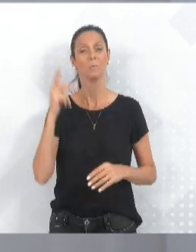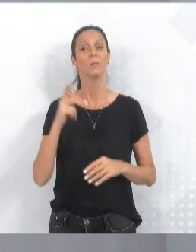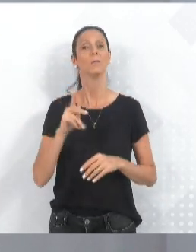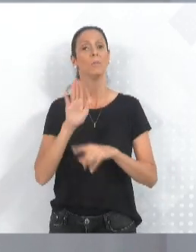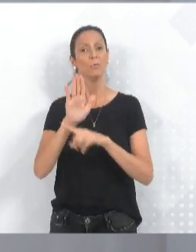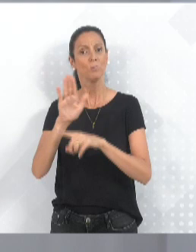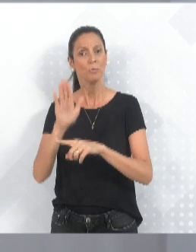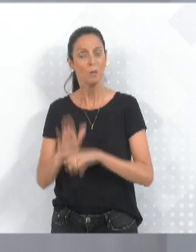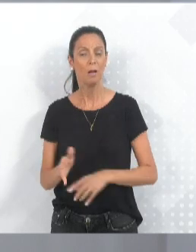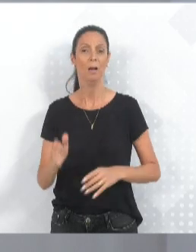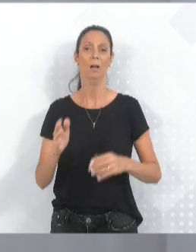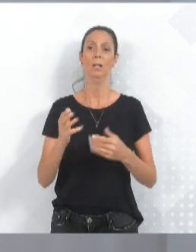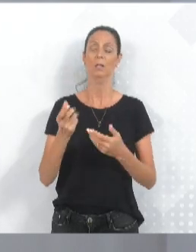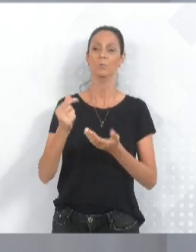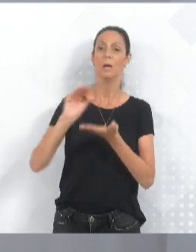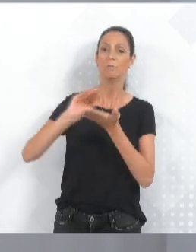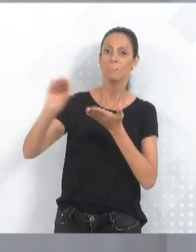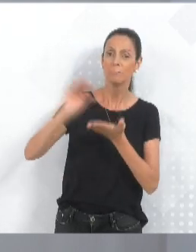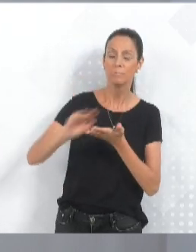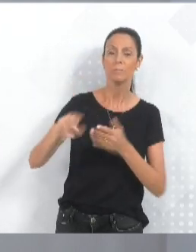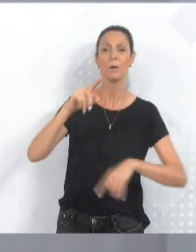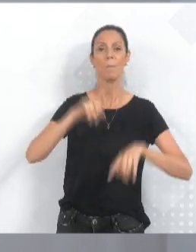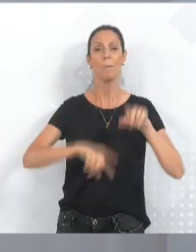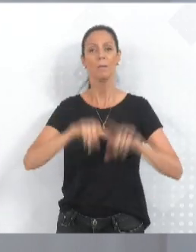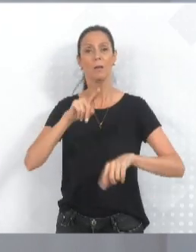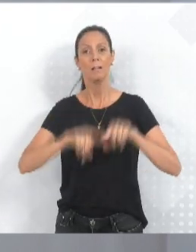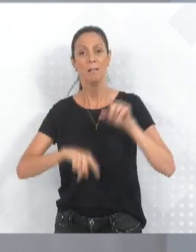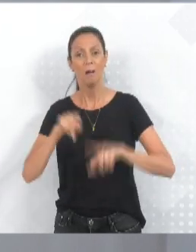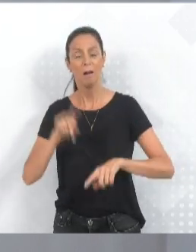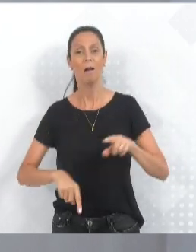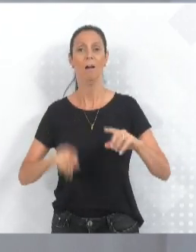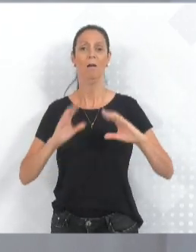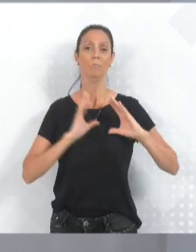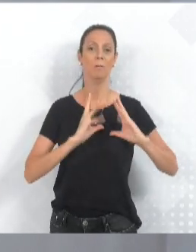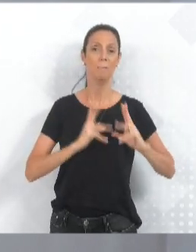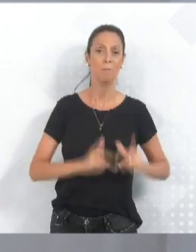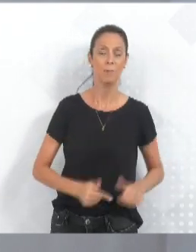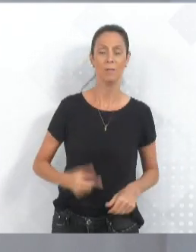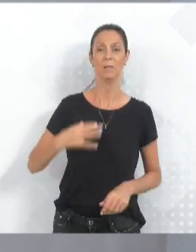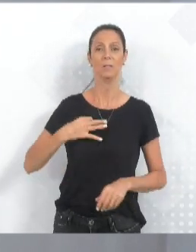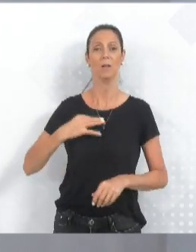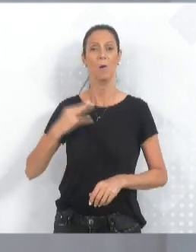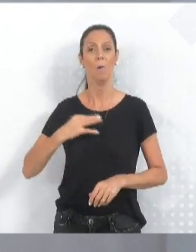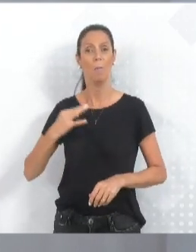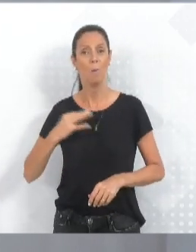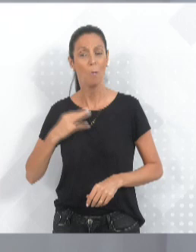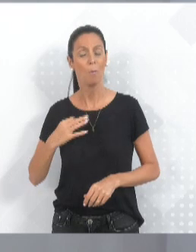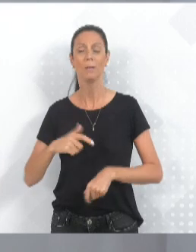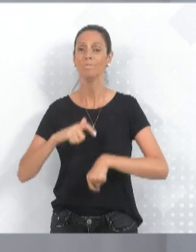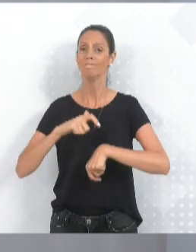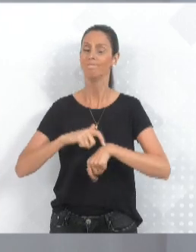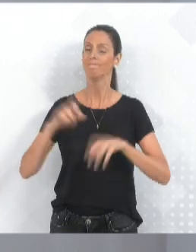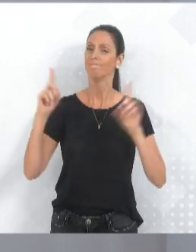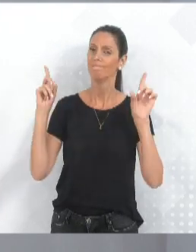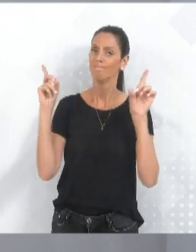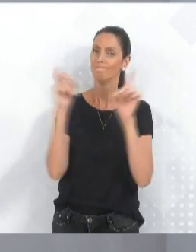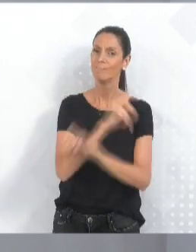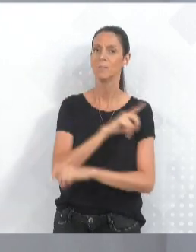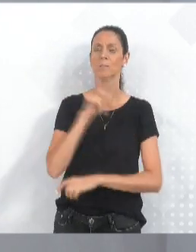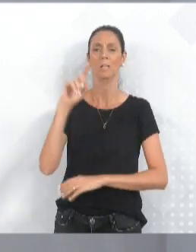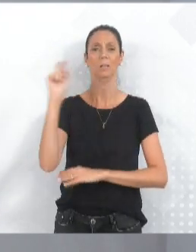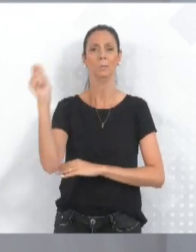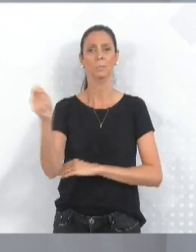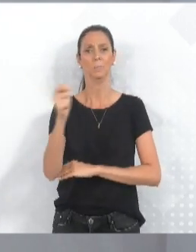recursos materiais de limpeza roupas para essa situação calamitosa que o Rio Grande do Sul